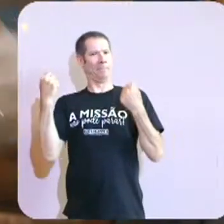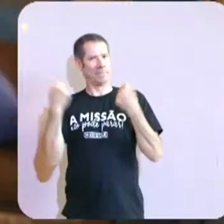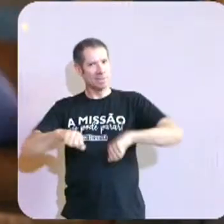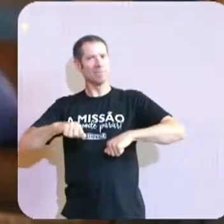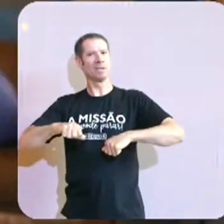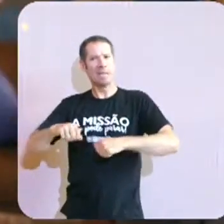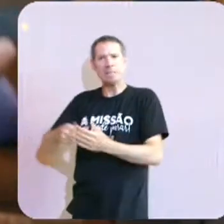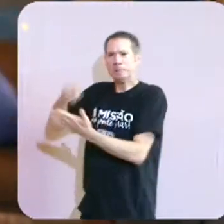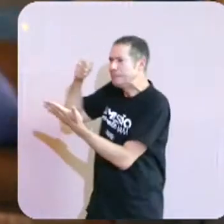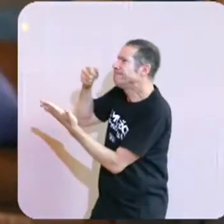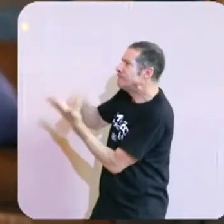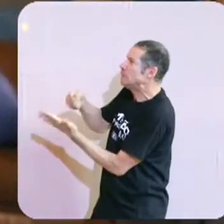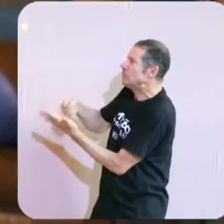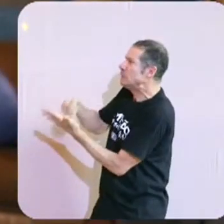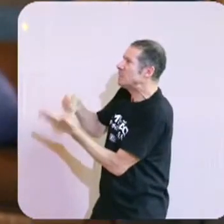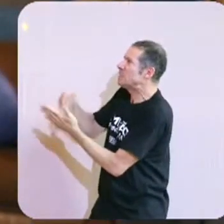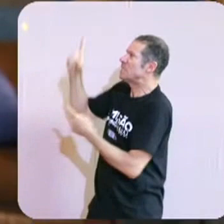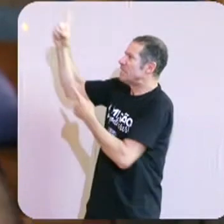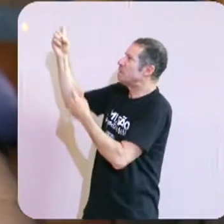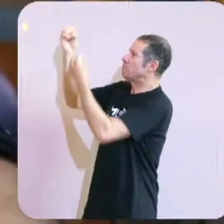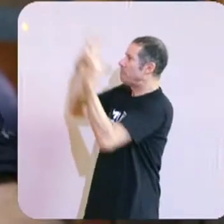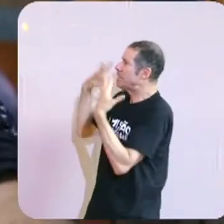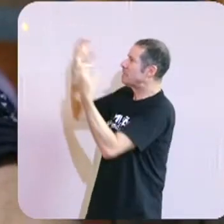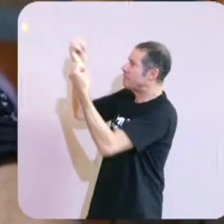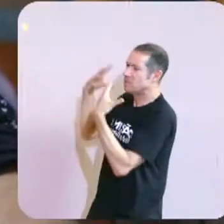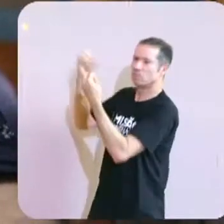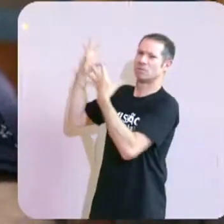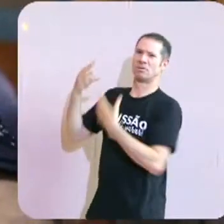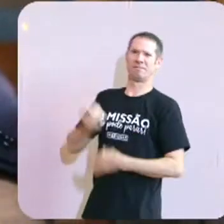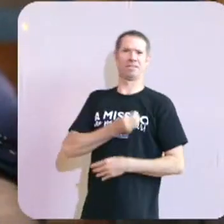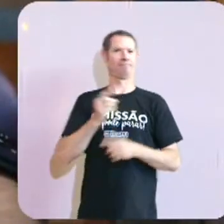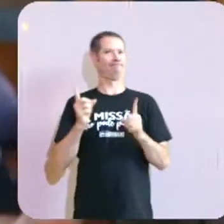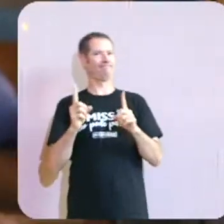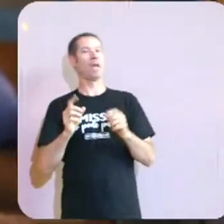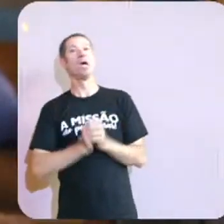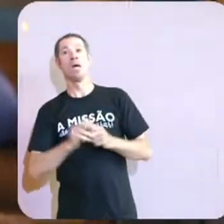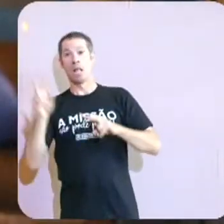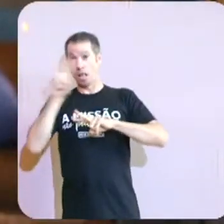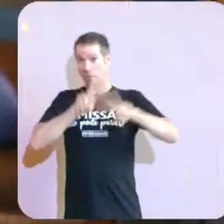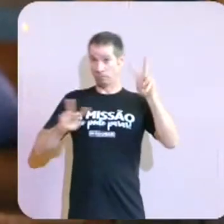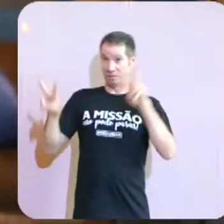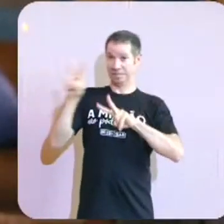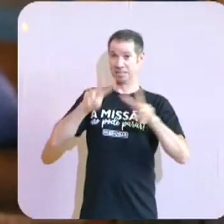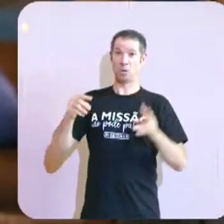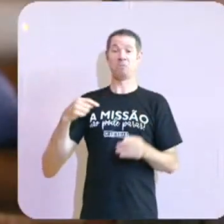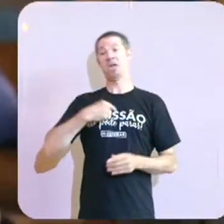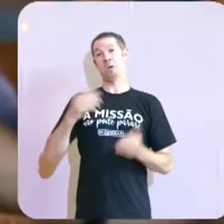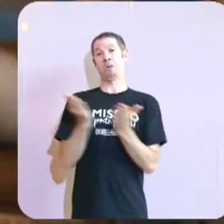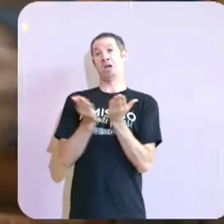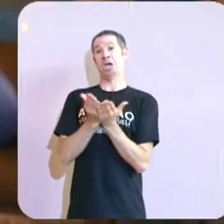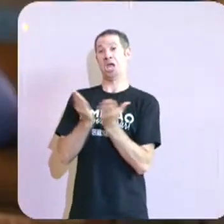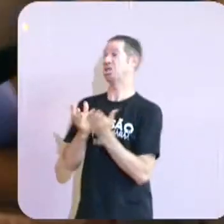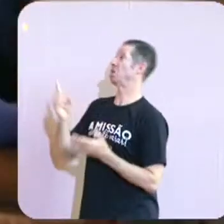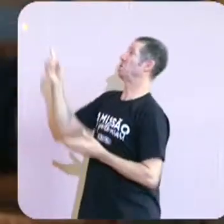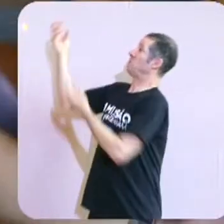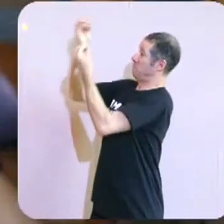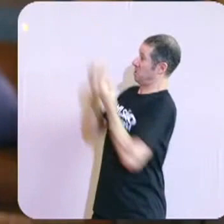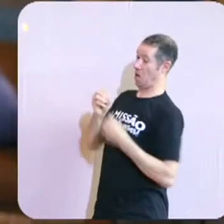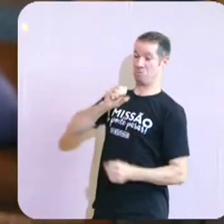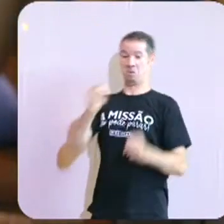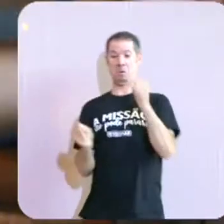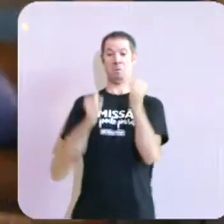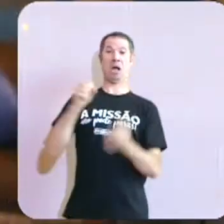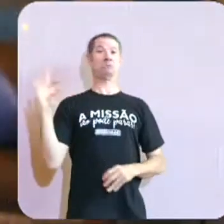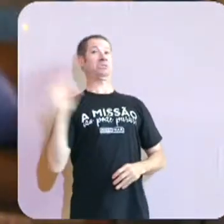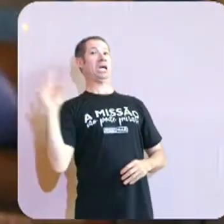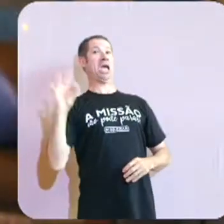de determinar e de exigir a bênção de Deus para a minha vida. Nessa visão, porque eu sou crente, Deus vai me dar o carro do ano, o trabalho